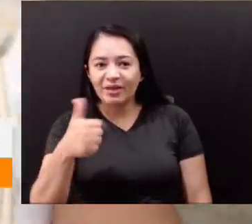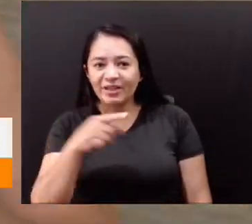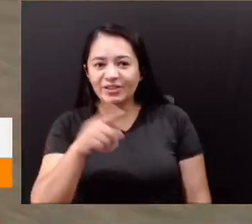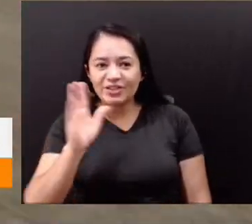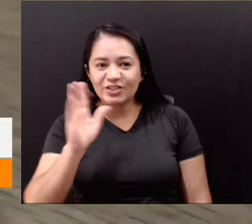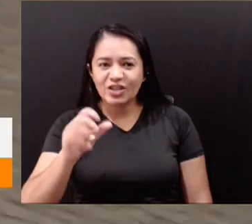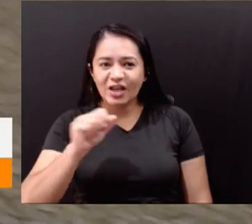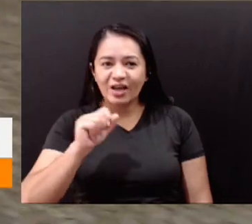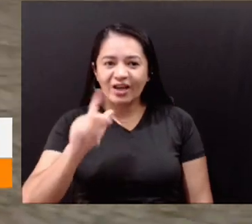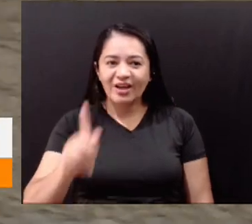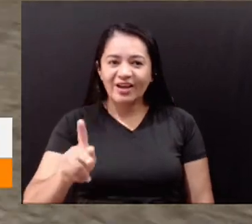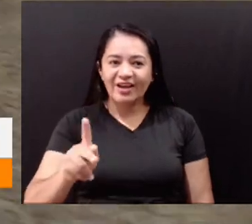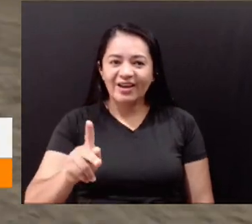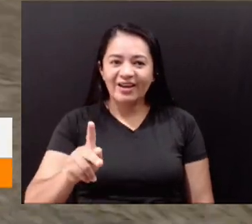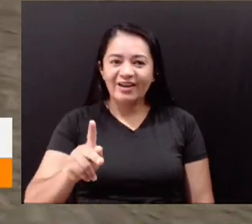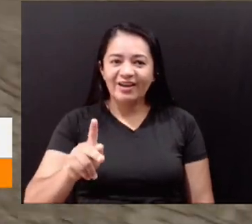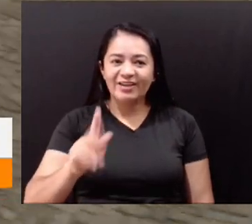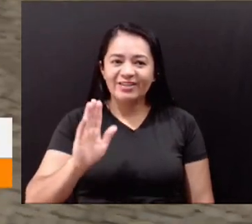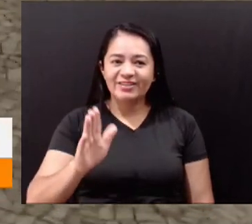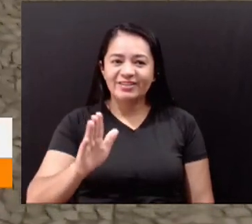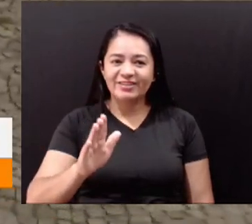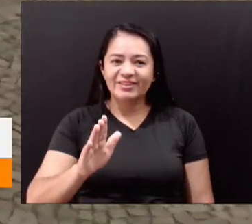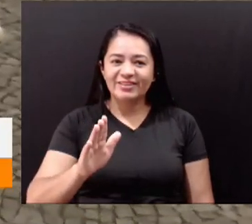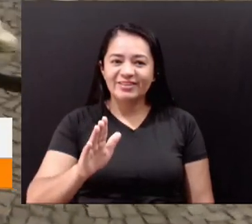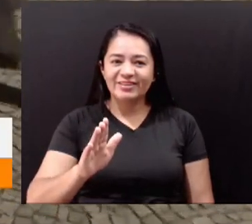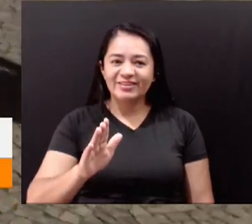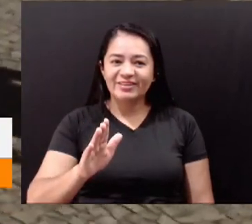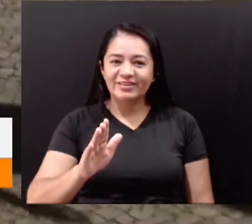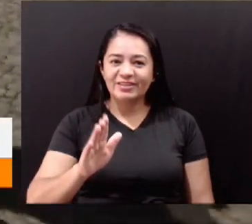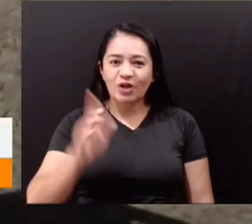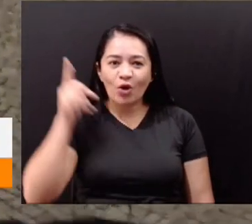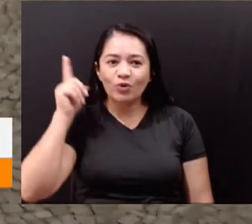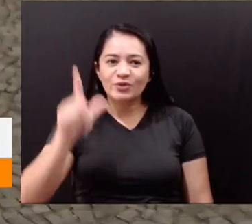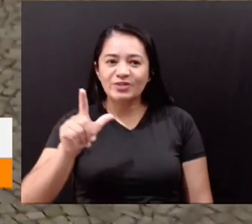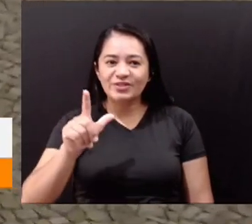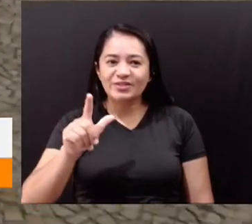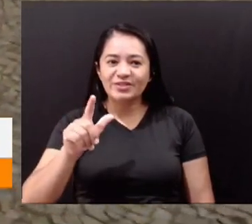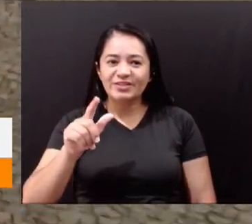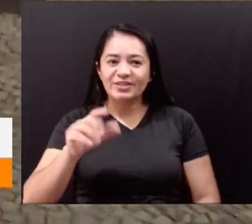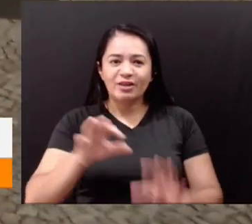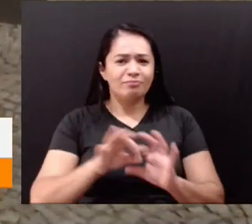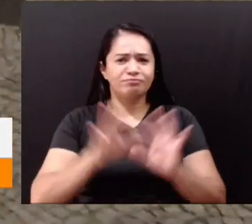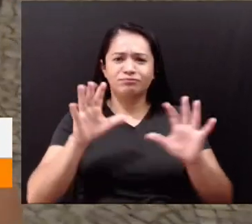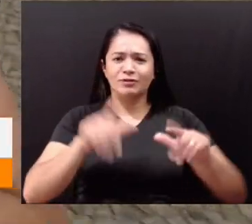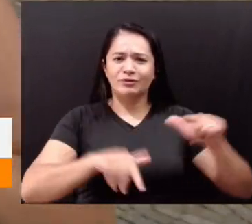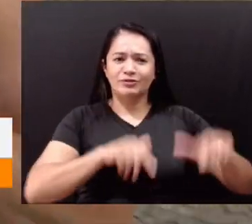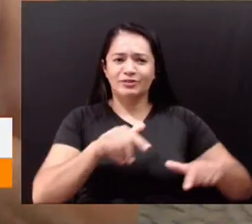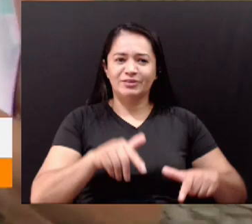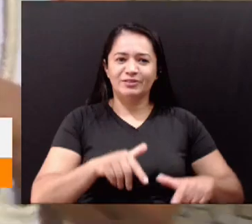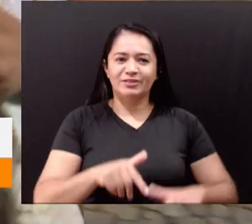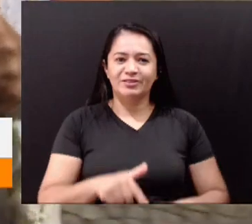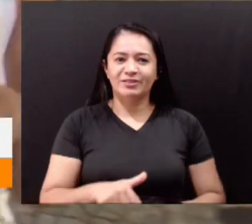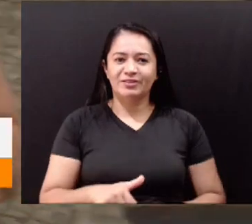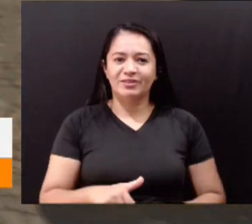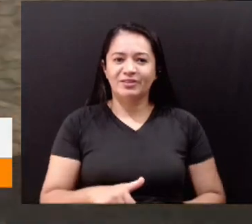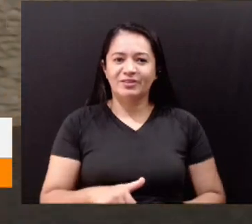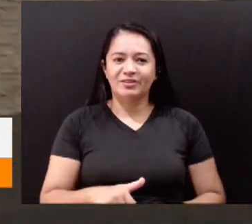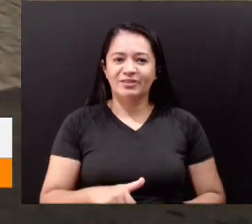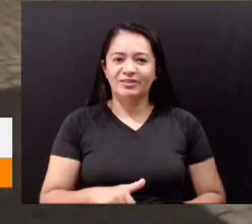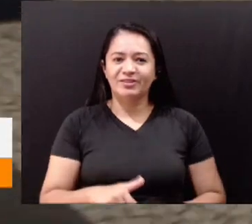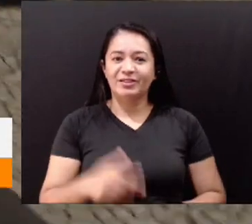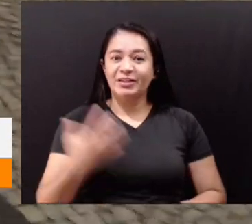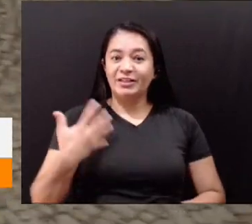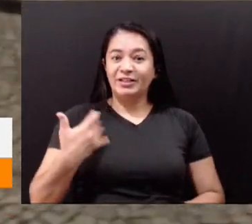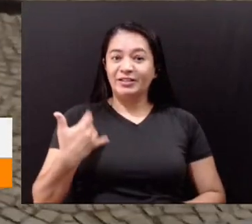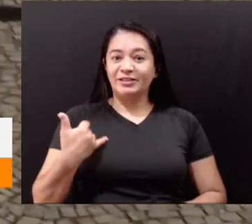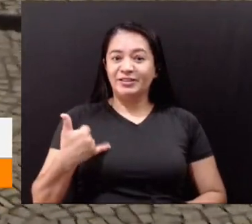faz tempo. E a senhora conseguiu se desvincular completamente do trabalho quando se aposentou? Desde 49 anos. E hoje o que a